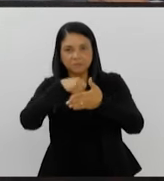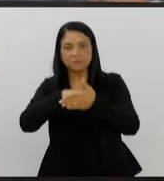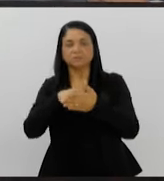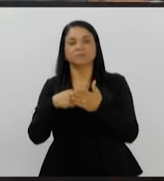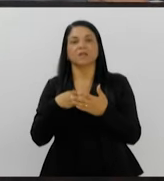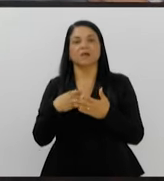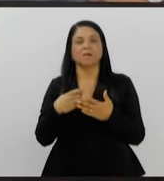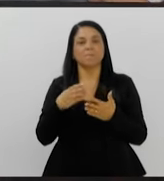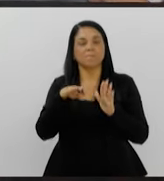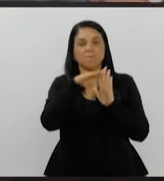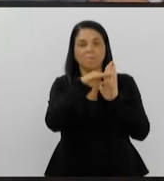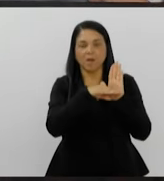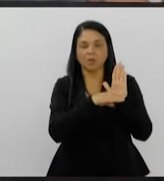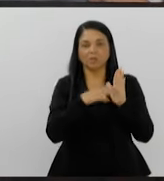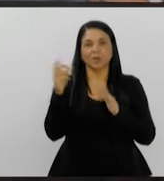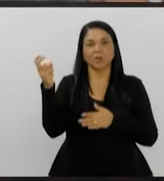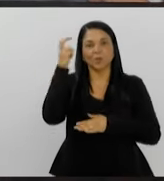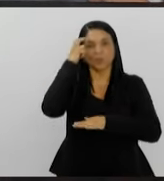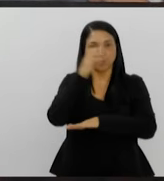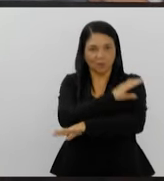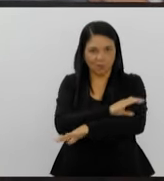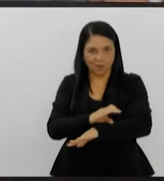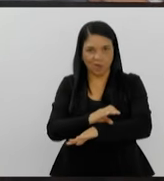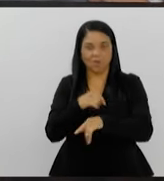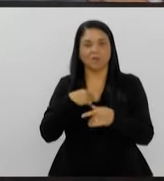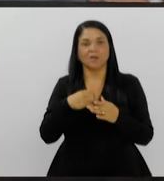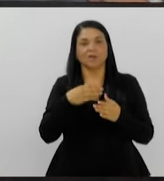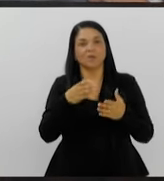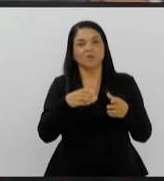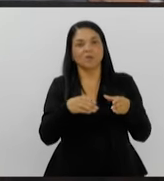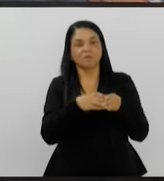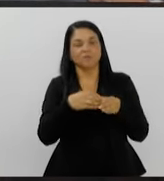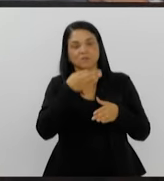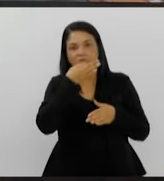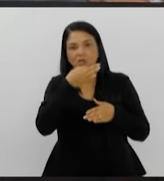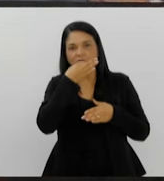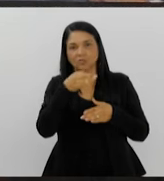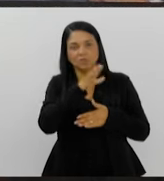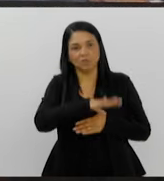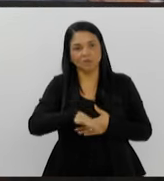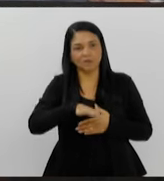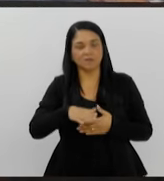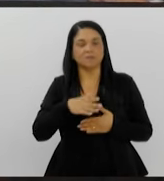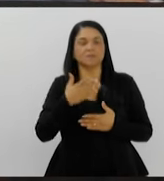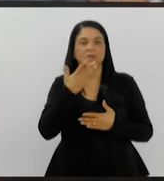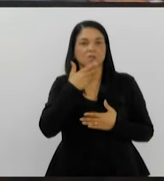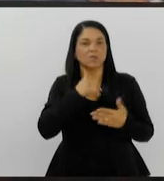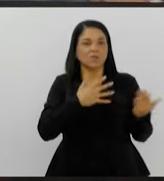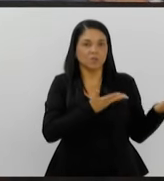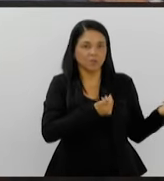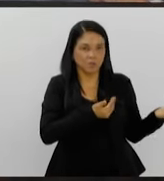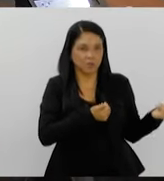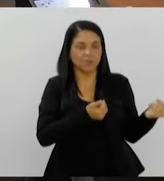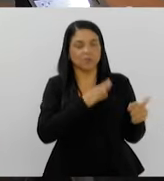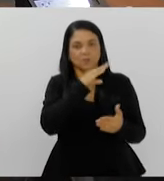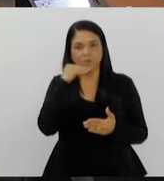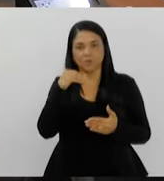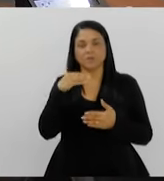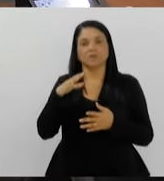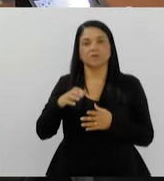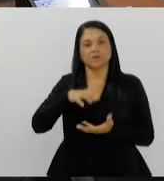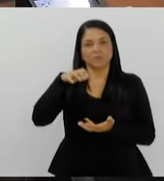cultural pela comissão de assuntos da criança do Adolescente do Idoso deputada Verônica Lima por